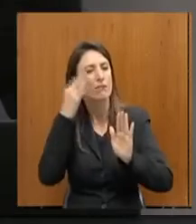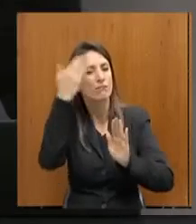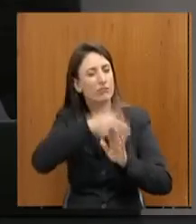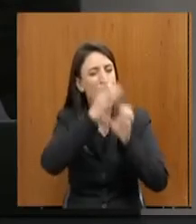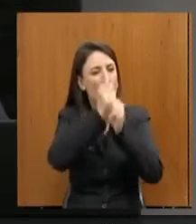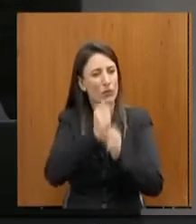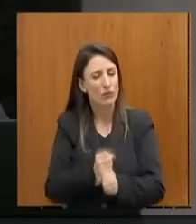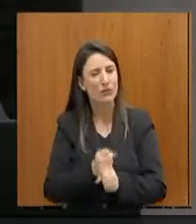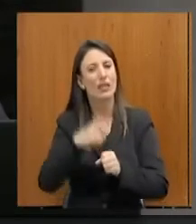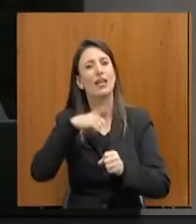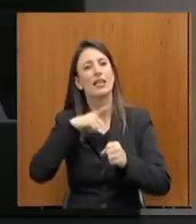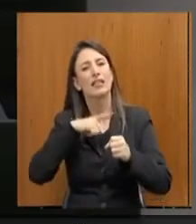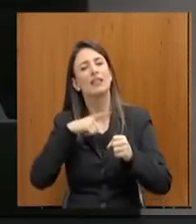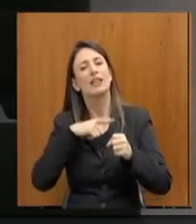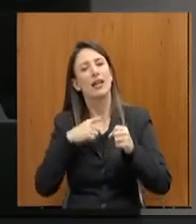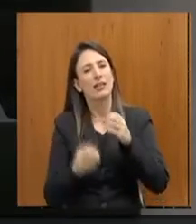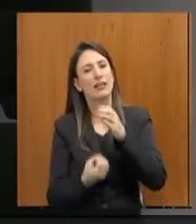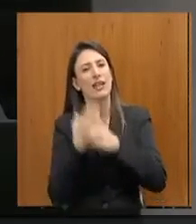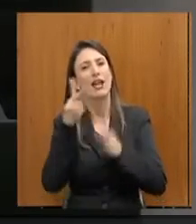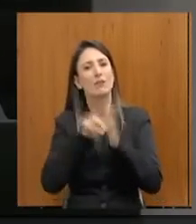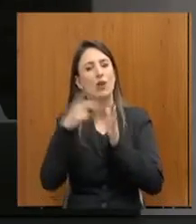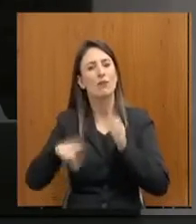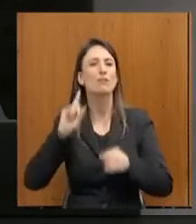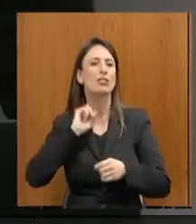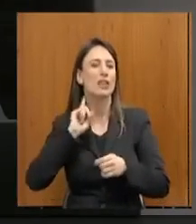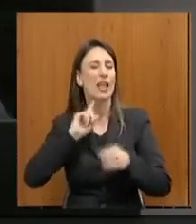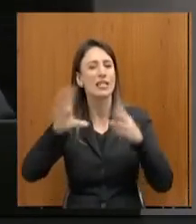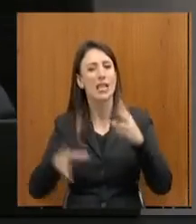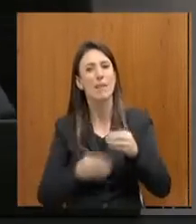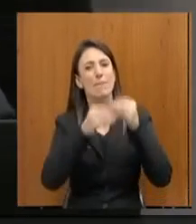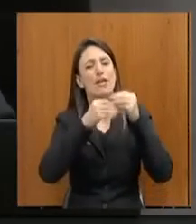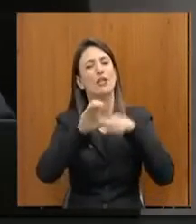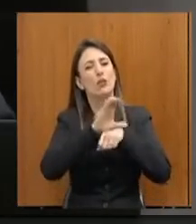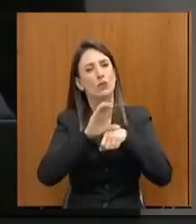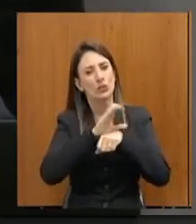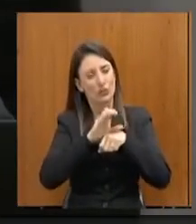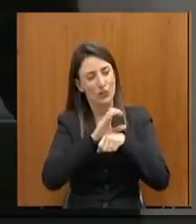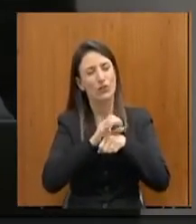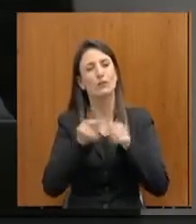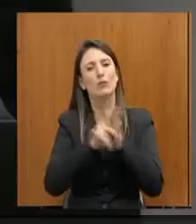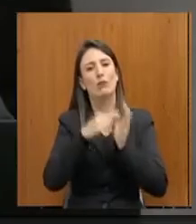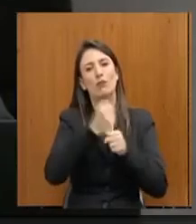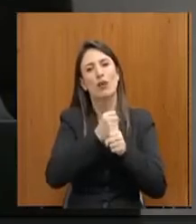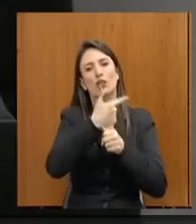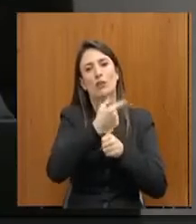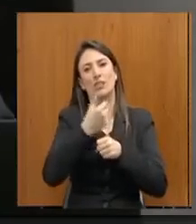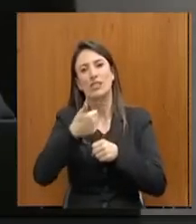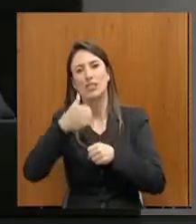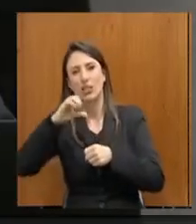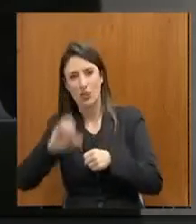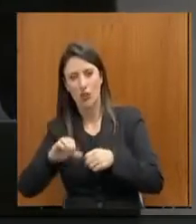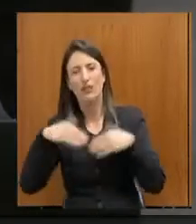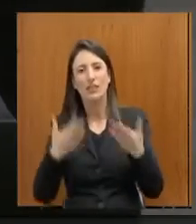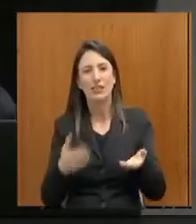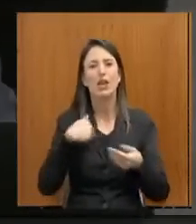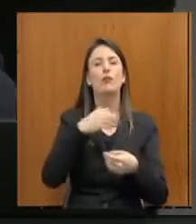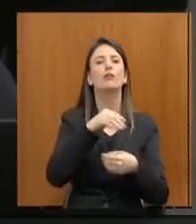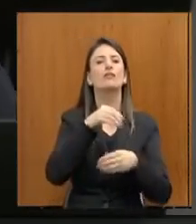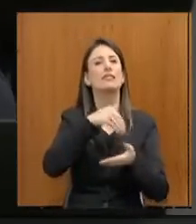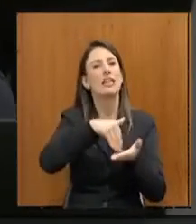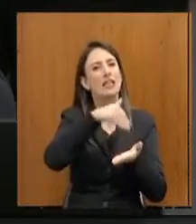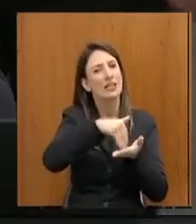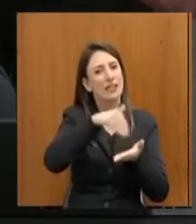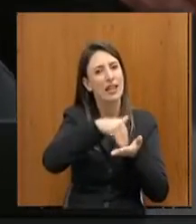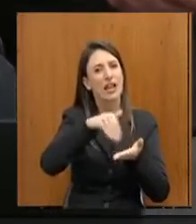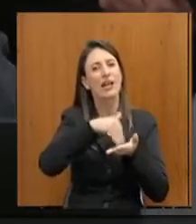Gerais pela Emenda à Constituição do Estado 99/2019 por ele os secretários de estado dirigentes de entidades de